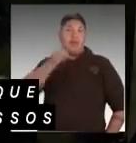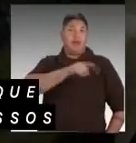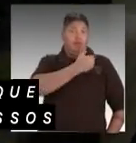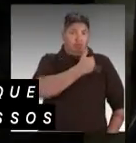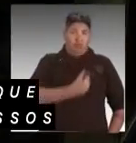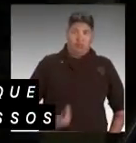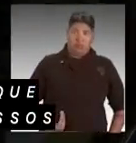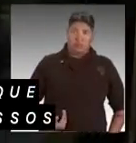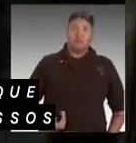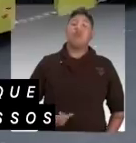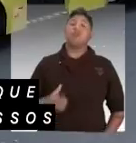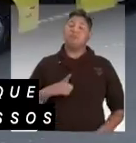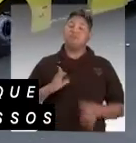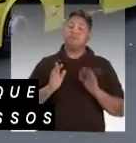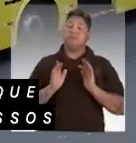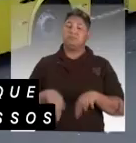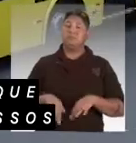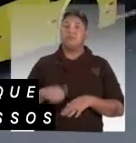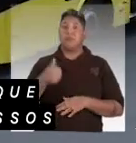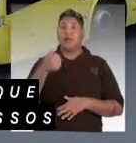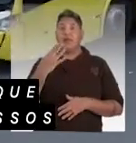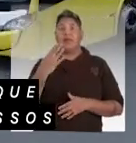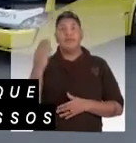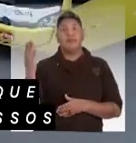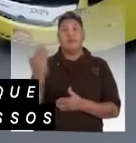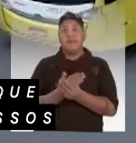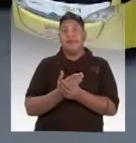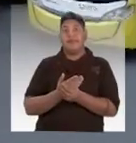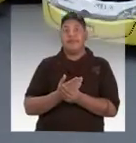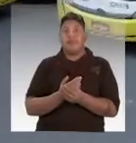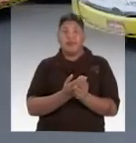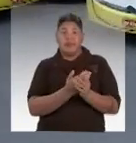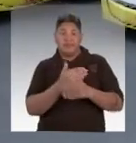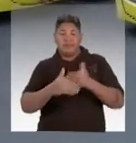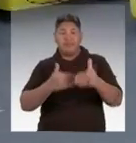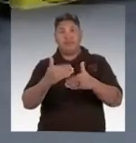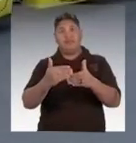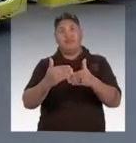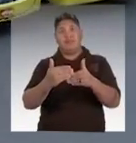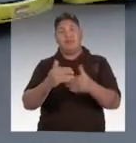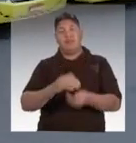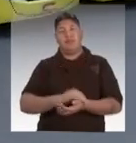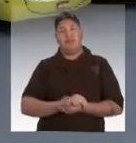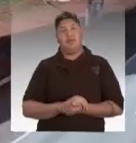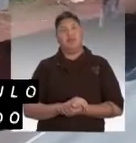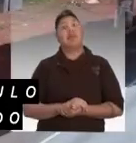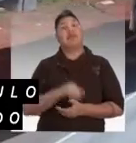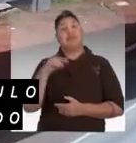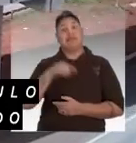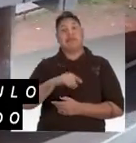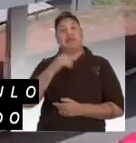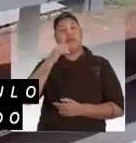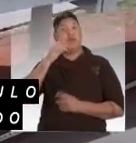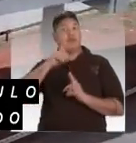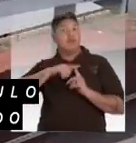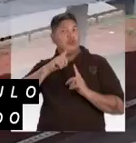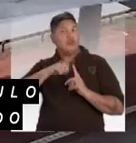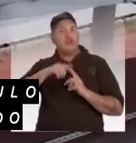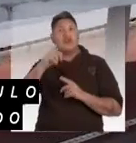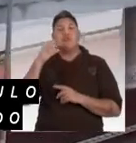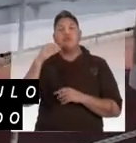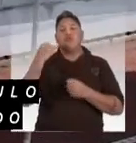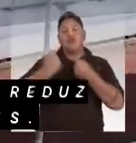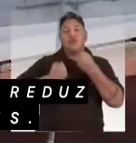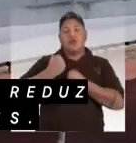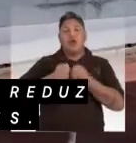e o governo local, que pôs fim a 14 processos em tramitação no Judiciário. Esse tipo de veículo produz